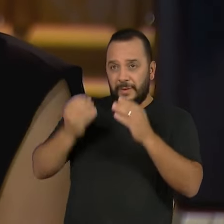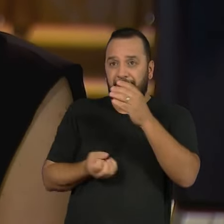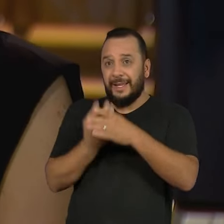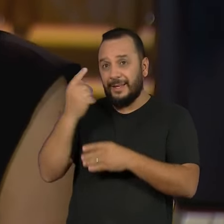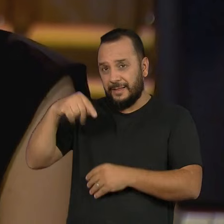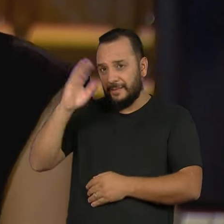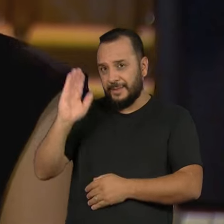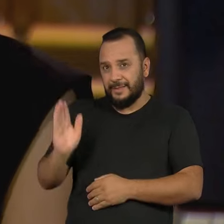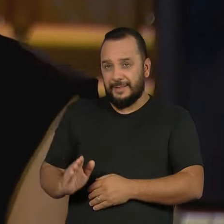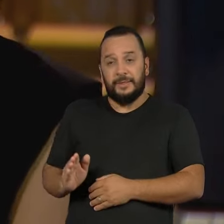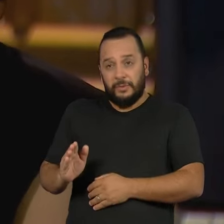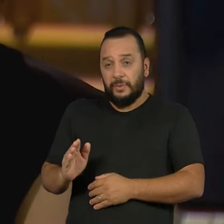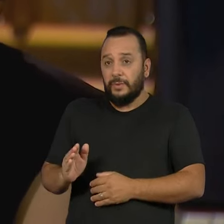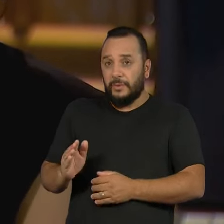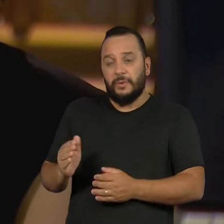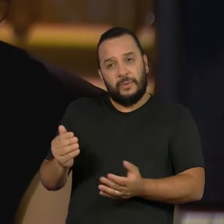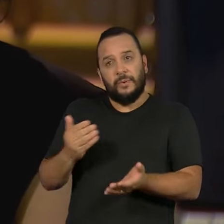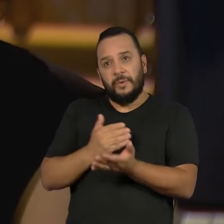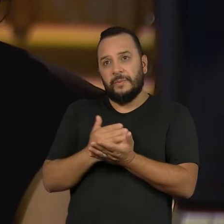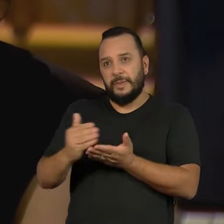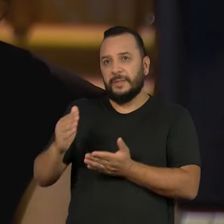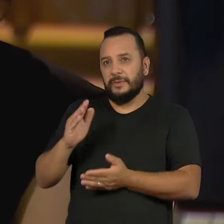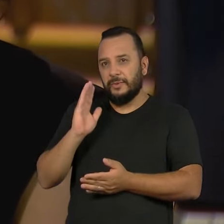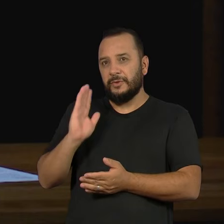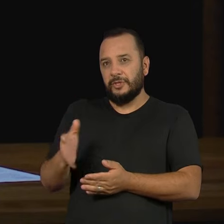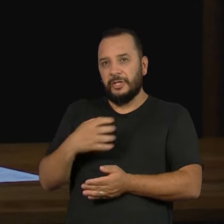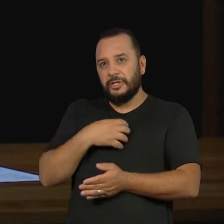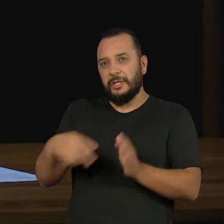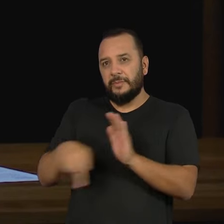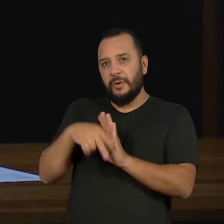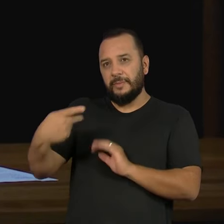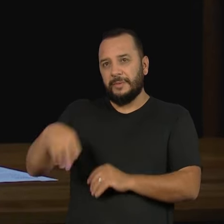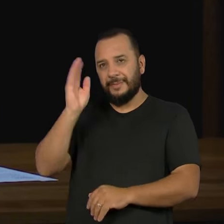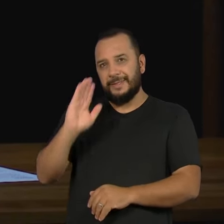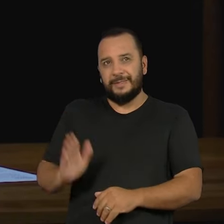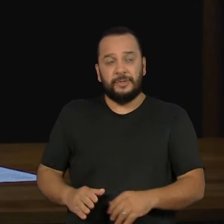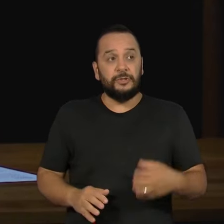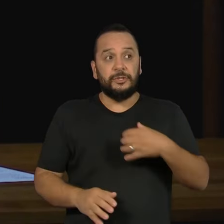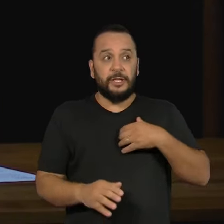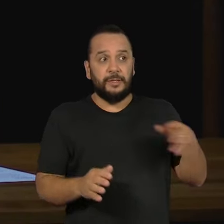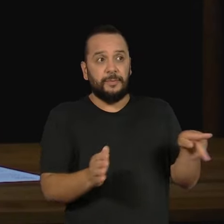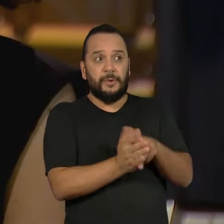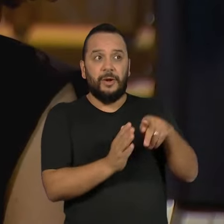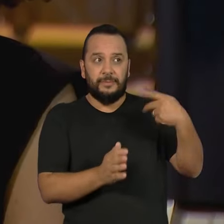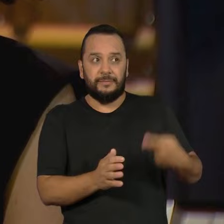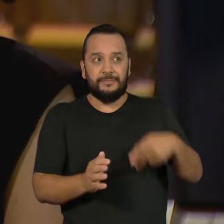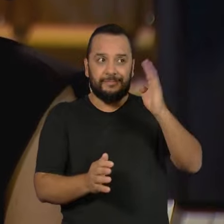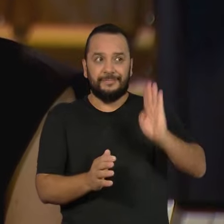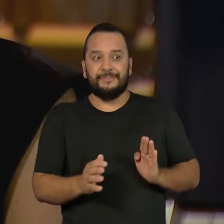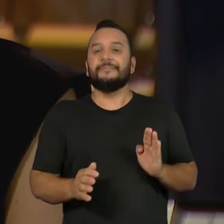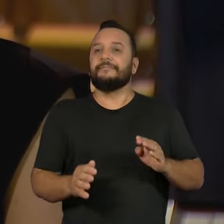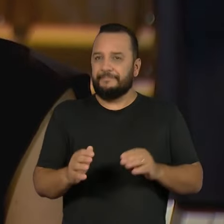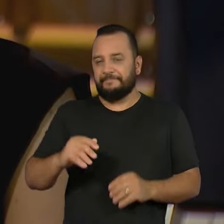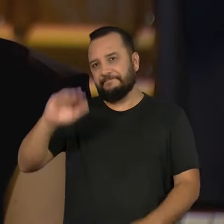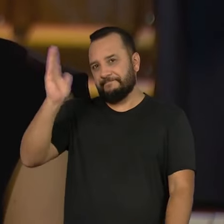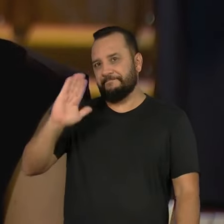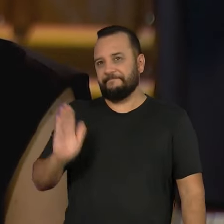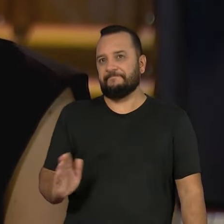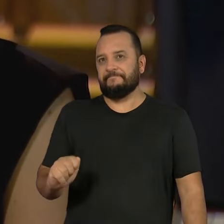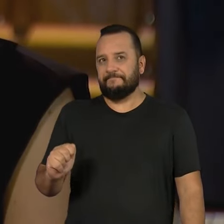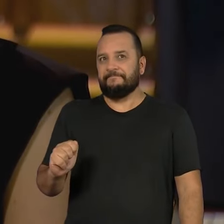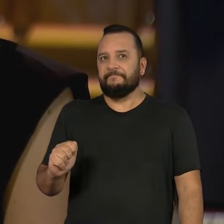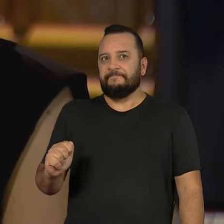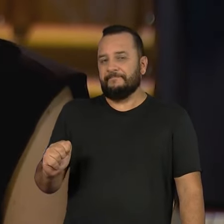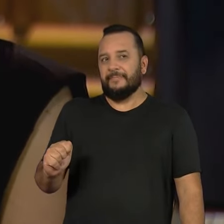são são originárias e a partir da realidade brasileira né jeito brasileiro digamos é o é exatamente o Brasil como o Paul freston